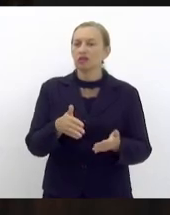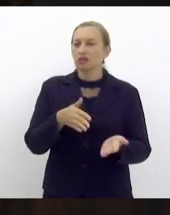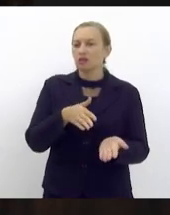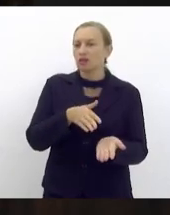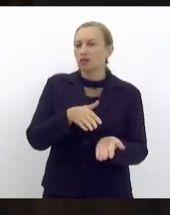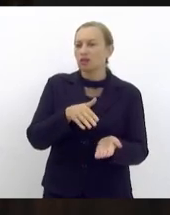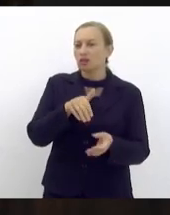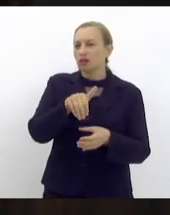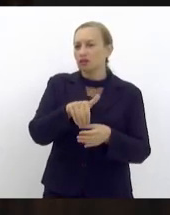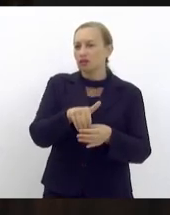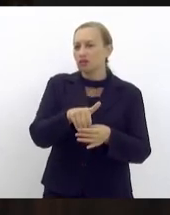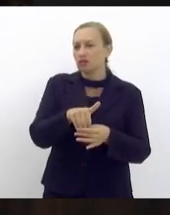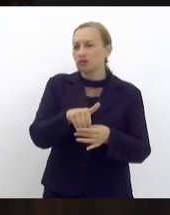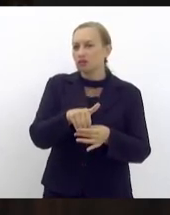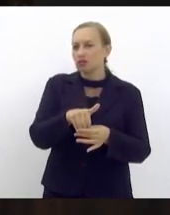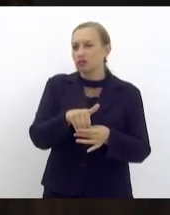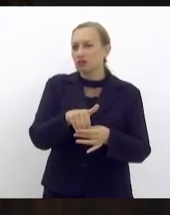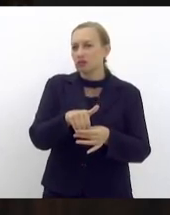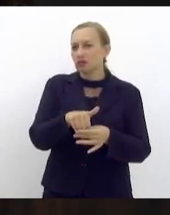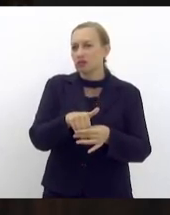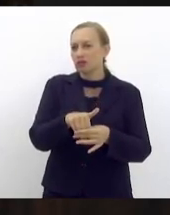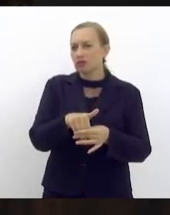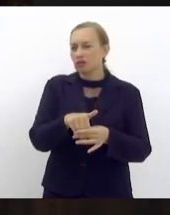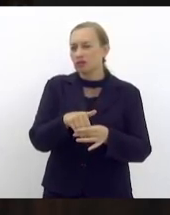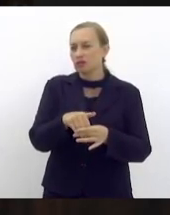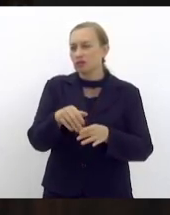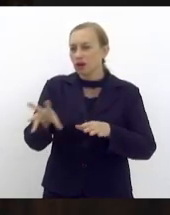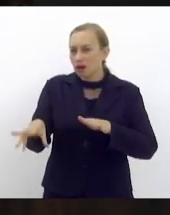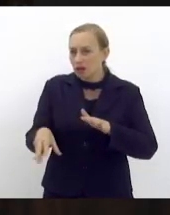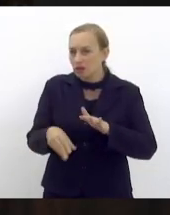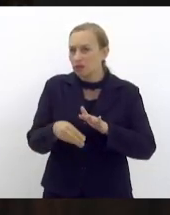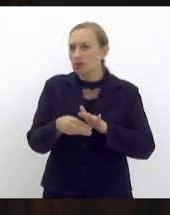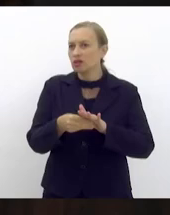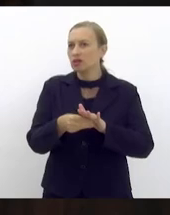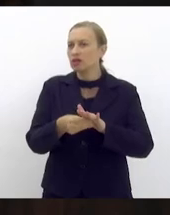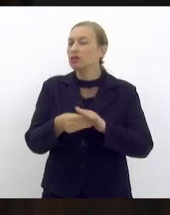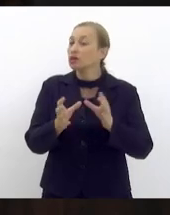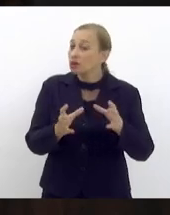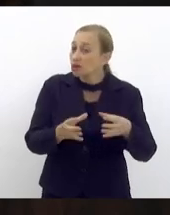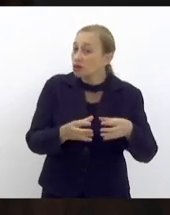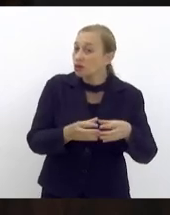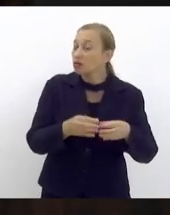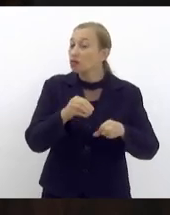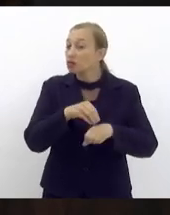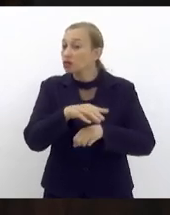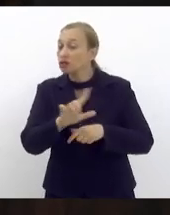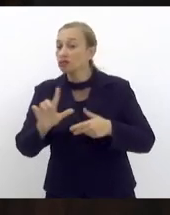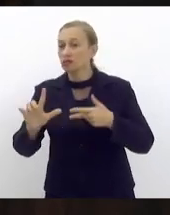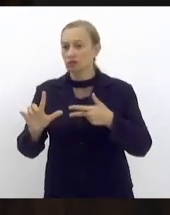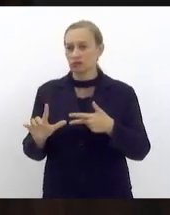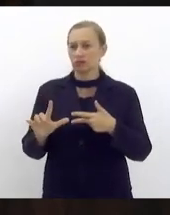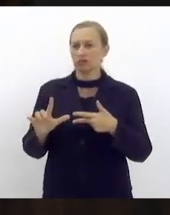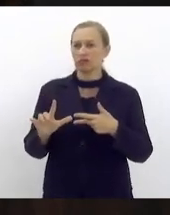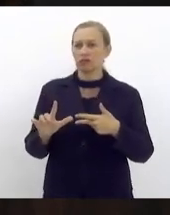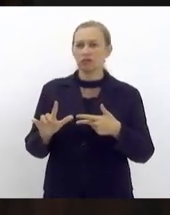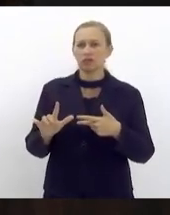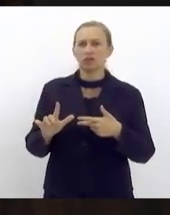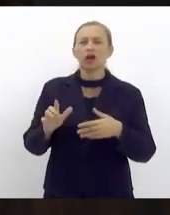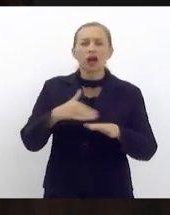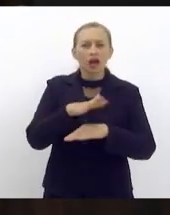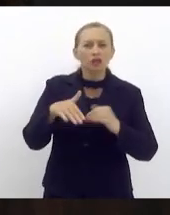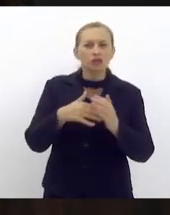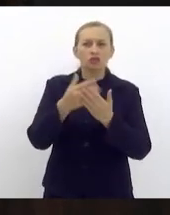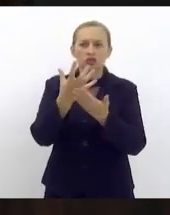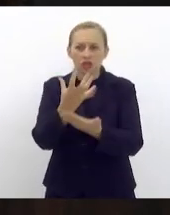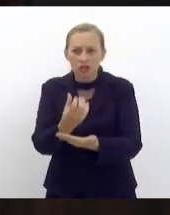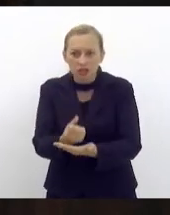votação a emenda da comissão de indicação Legislativa senhores